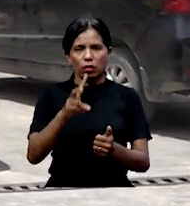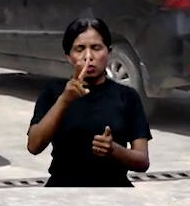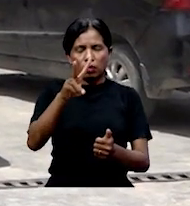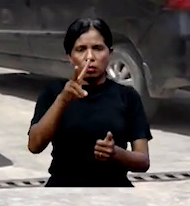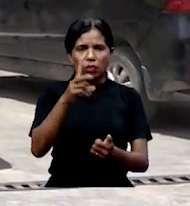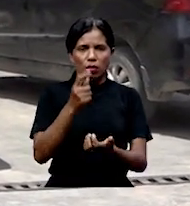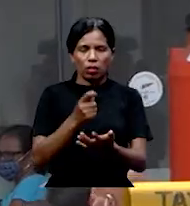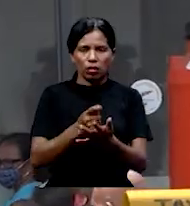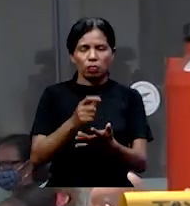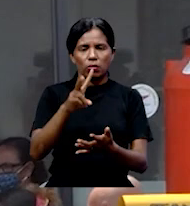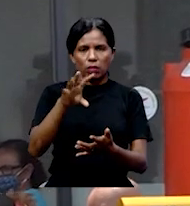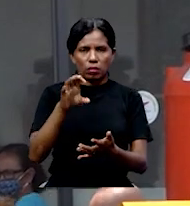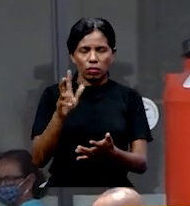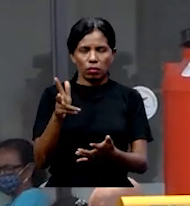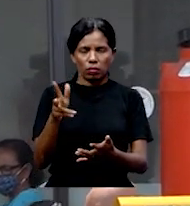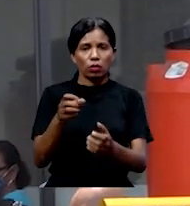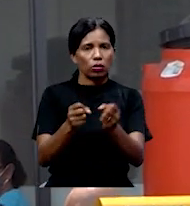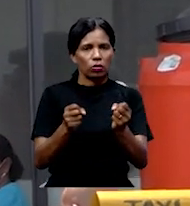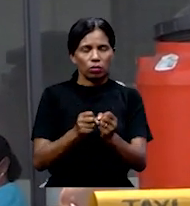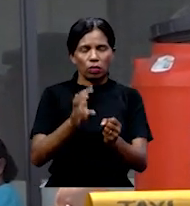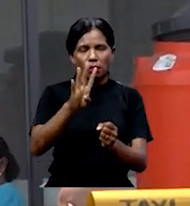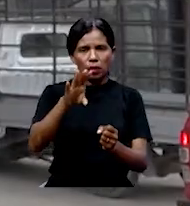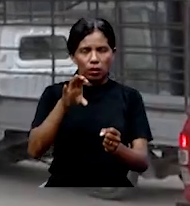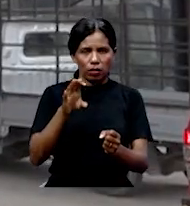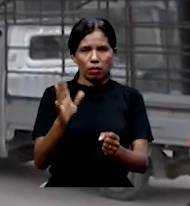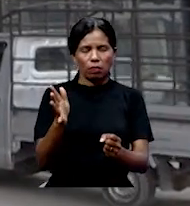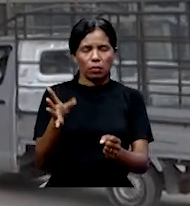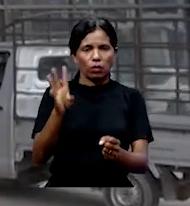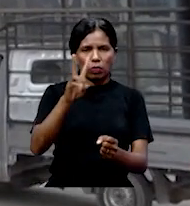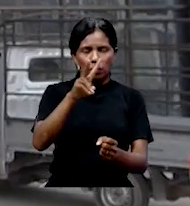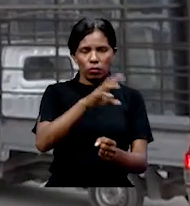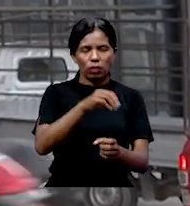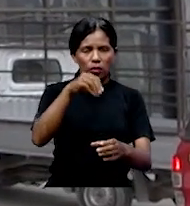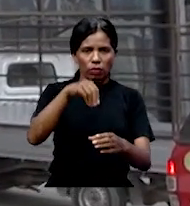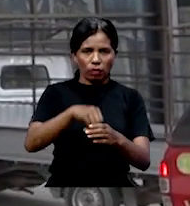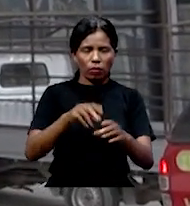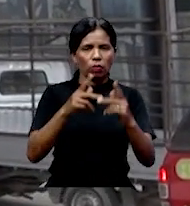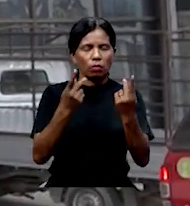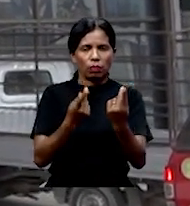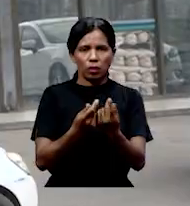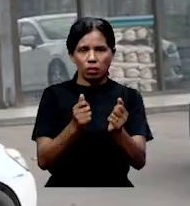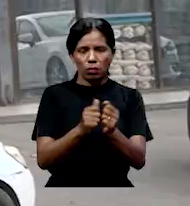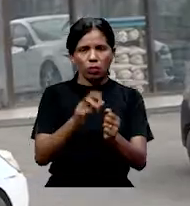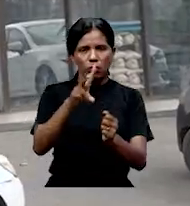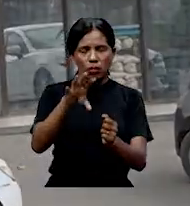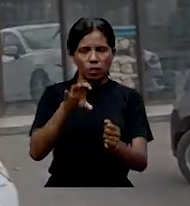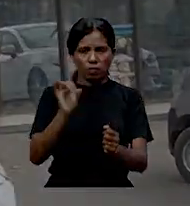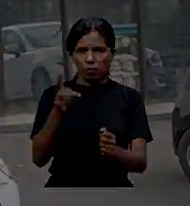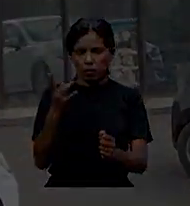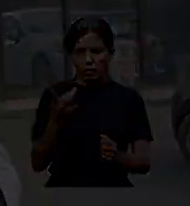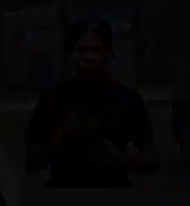tolun resing hat, suku atus hat limanu resing rua, nebe involve empresa nasional atus rua sanu resing walu. Abraung Amaral, ZMN.